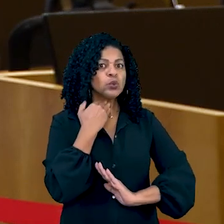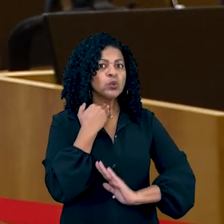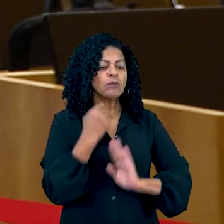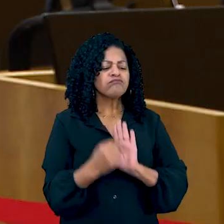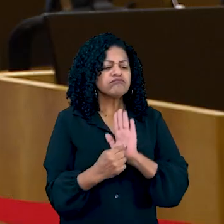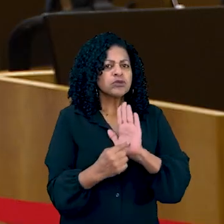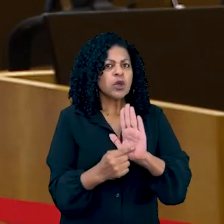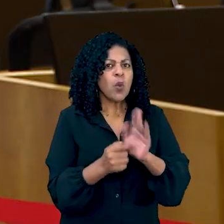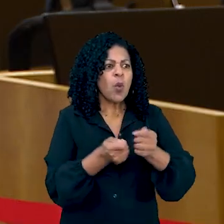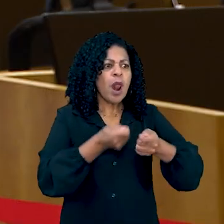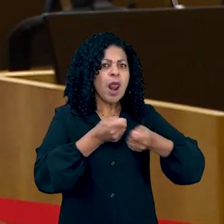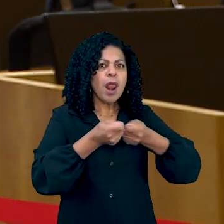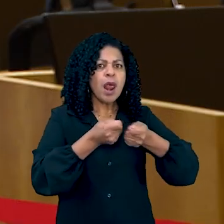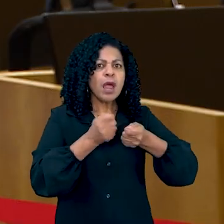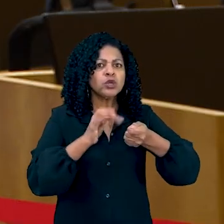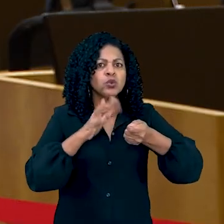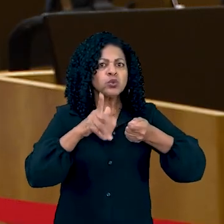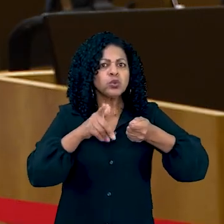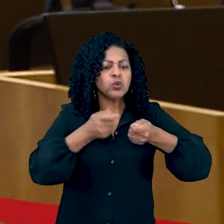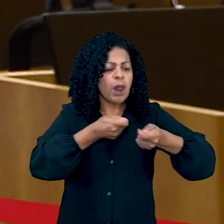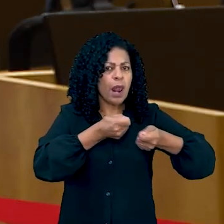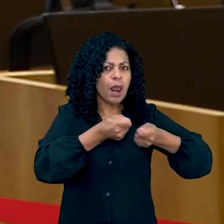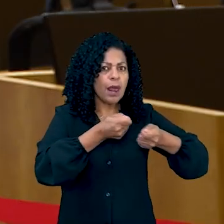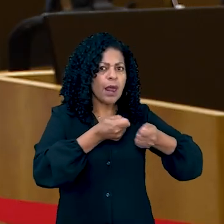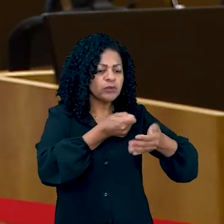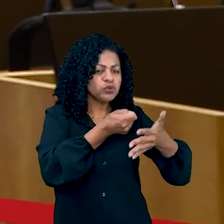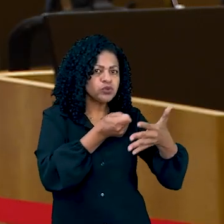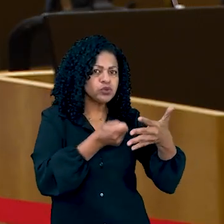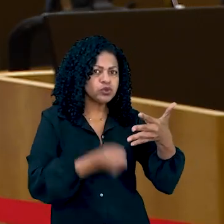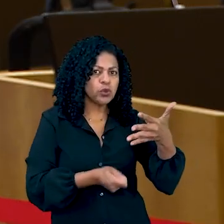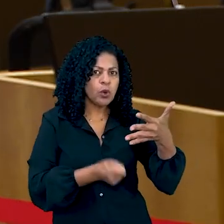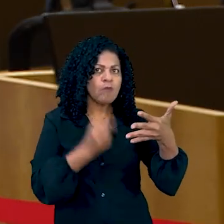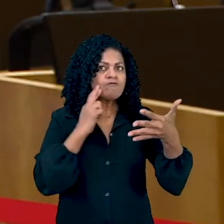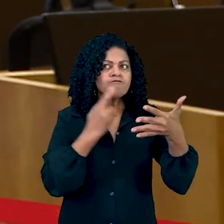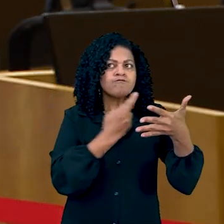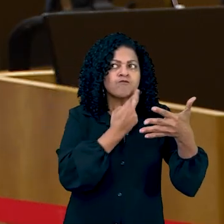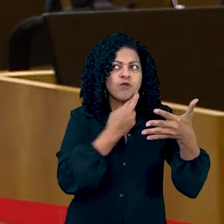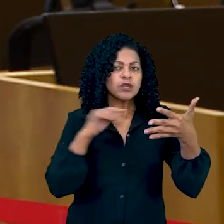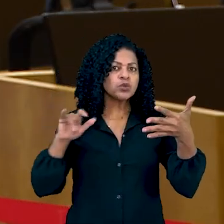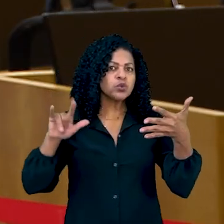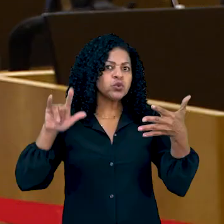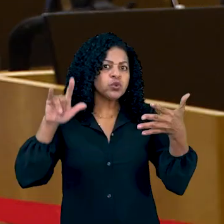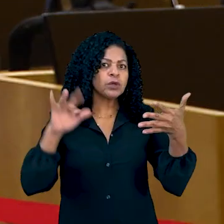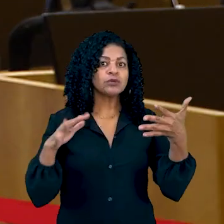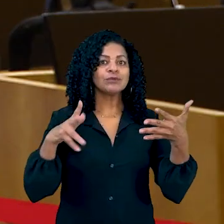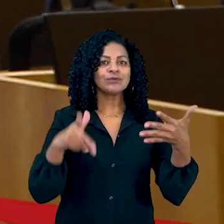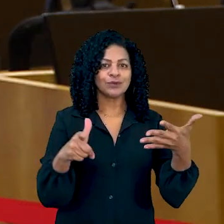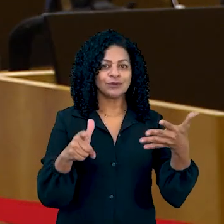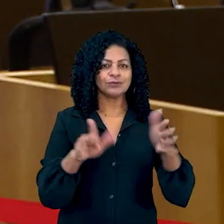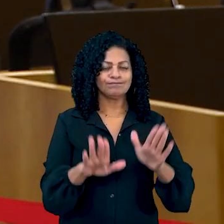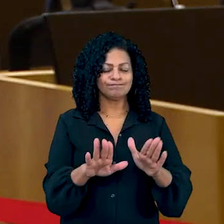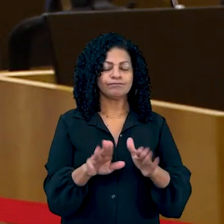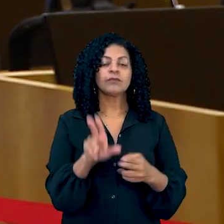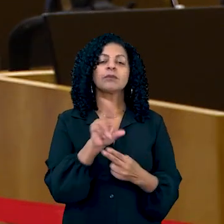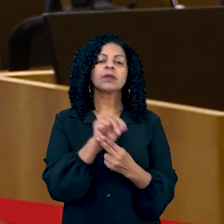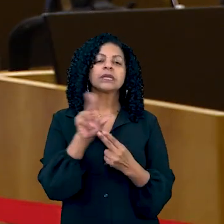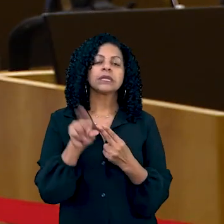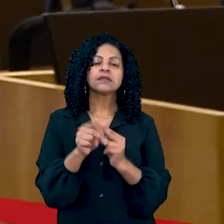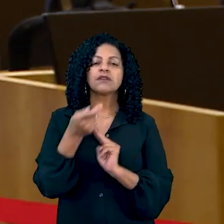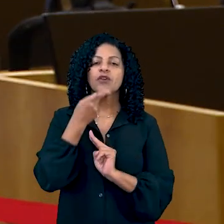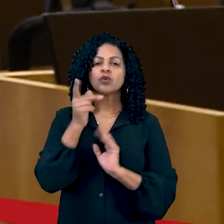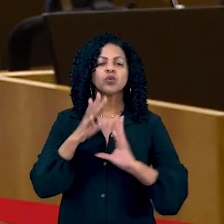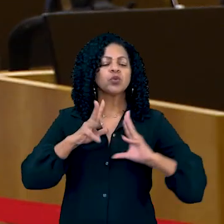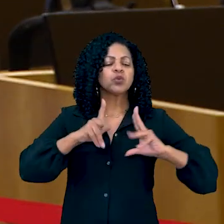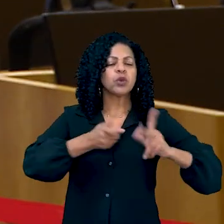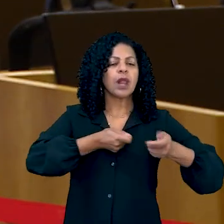os gastos pessoais com escola, restaurantes e viagens. Segundo o Bradesco, o registro de todas as